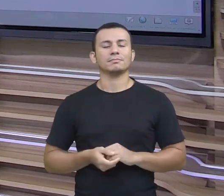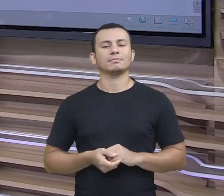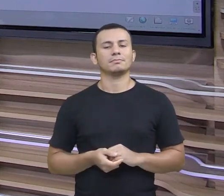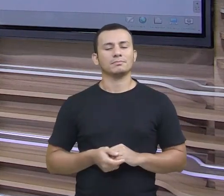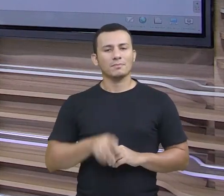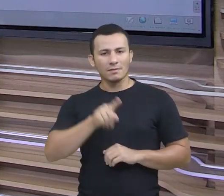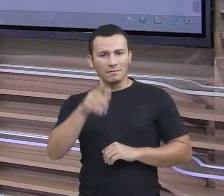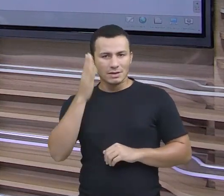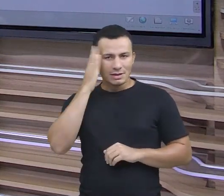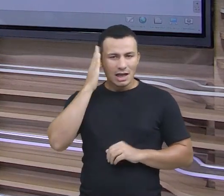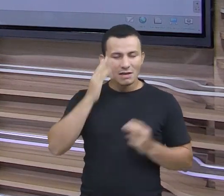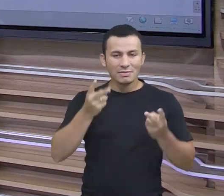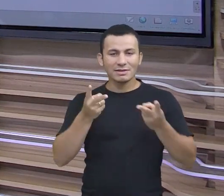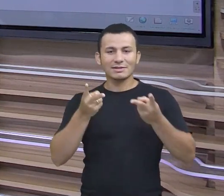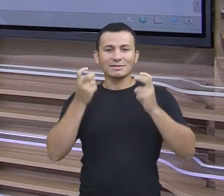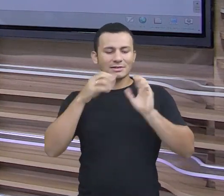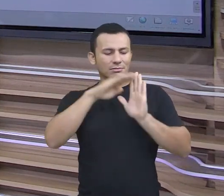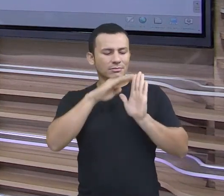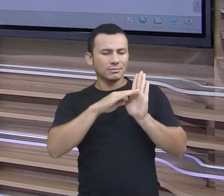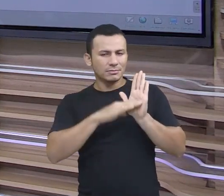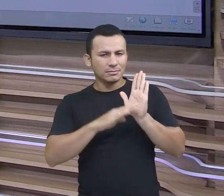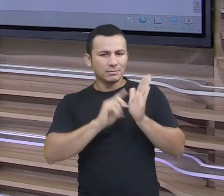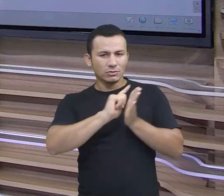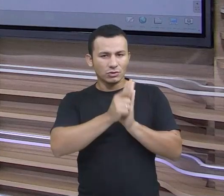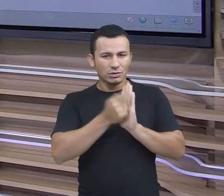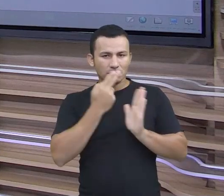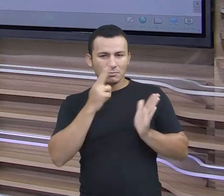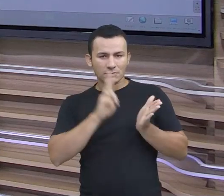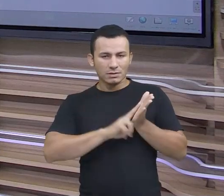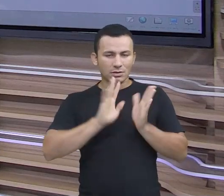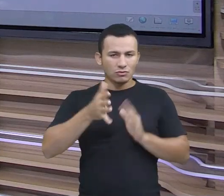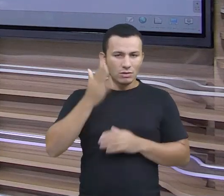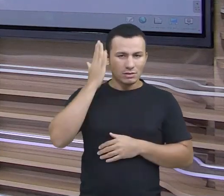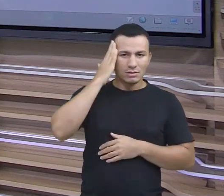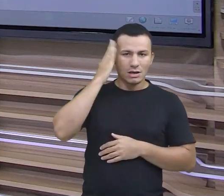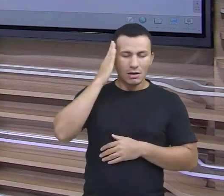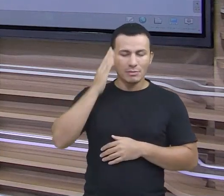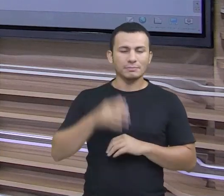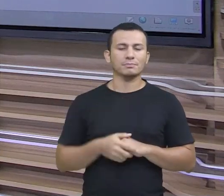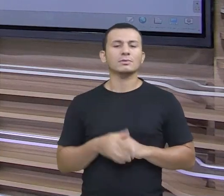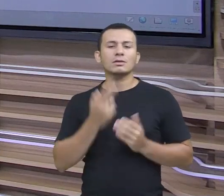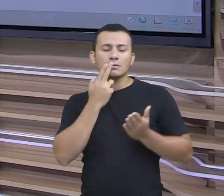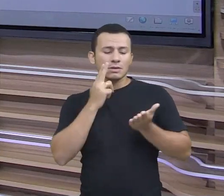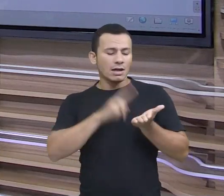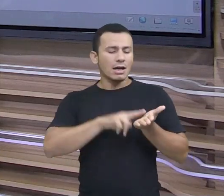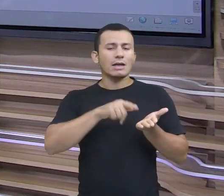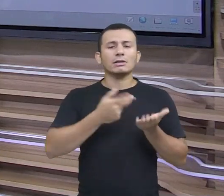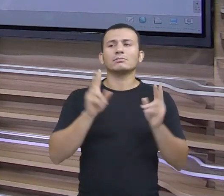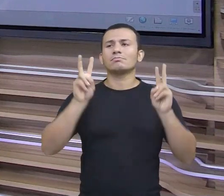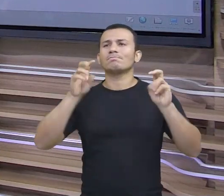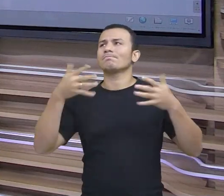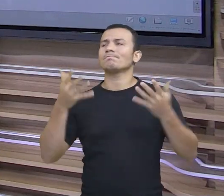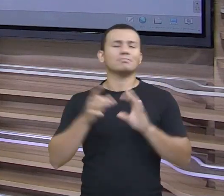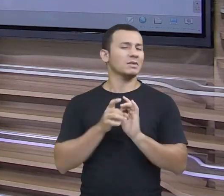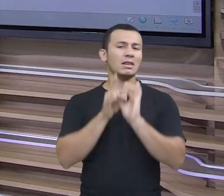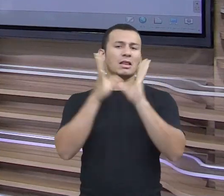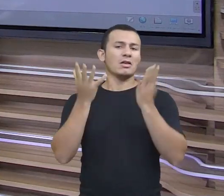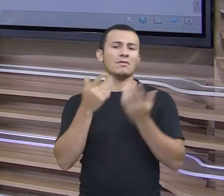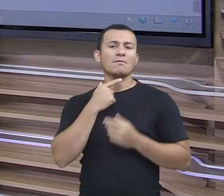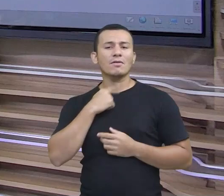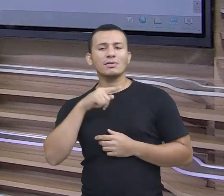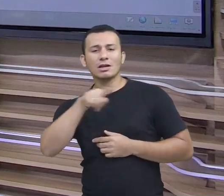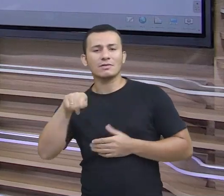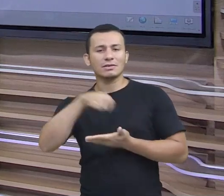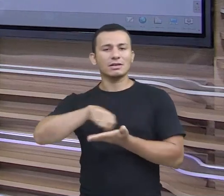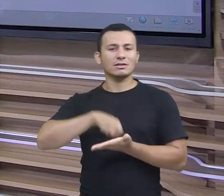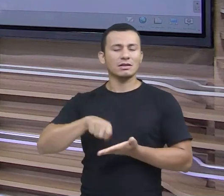conseguiu identificar esse gênero carta. A carta nós escrevemos aquilo que nós queremos. Nós expressamos o